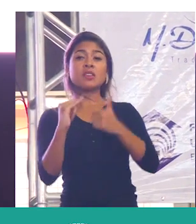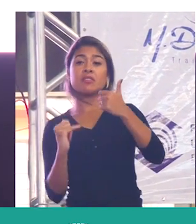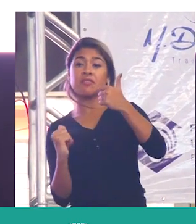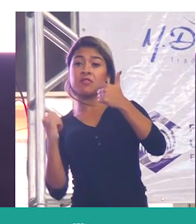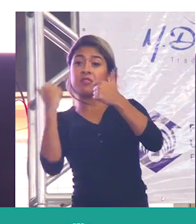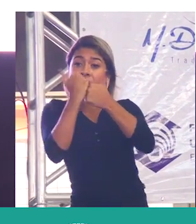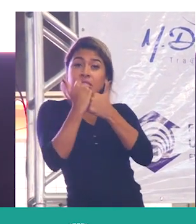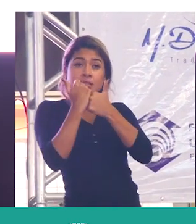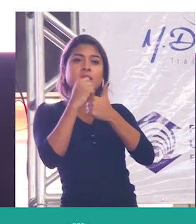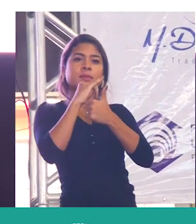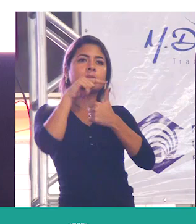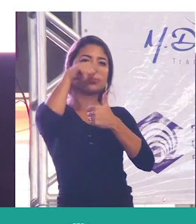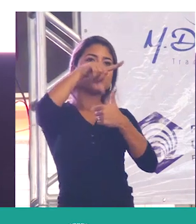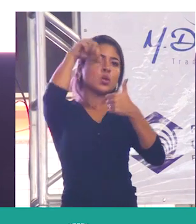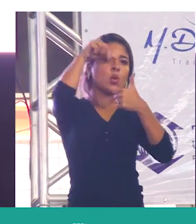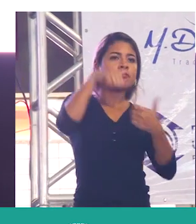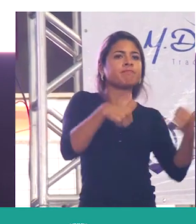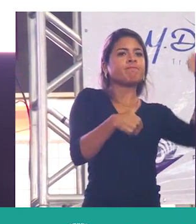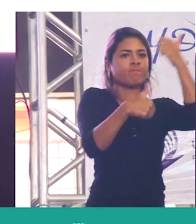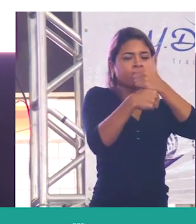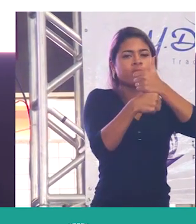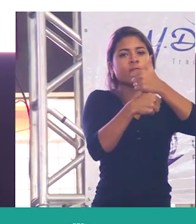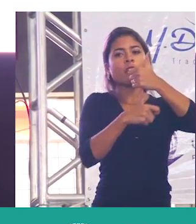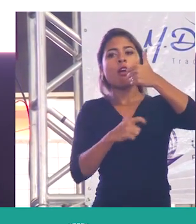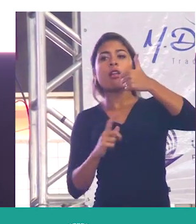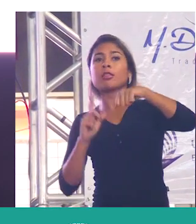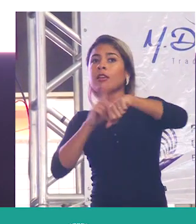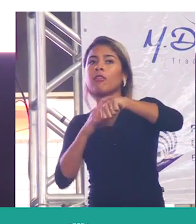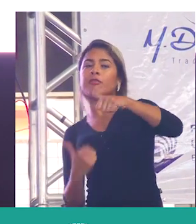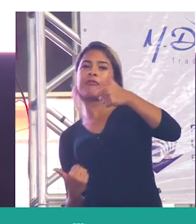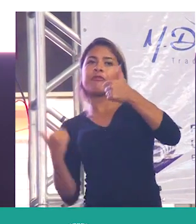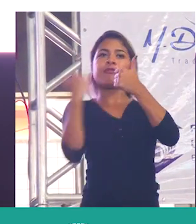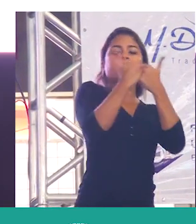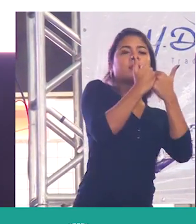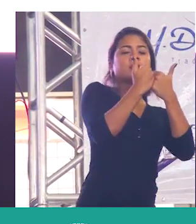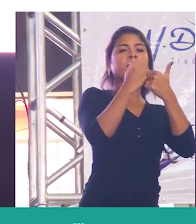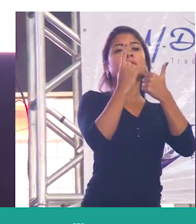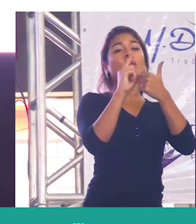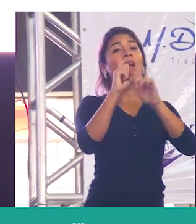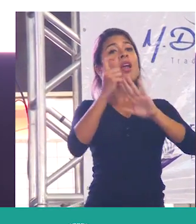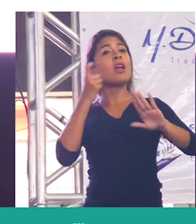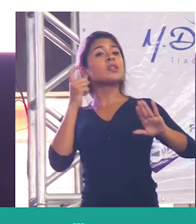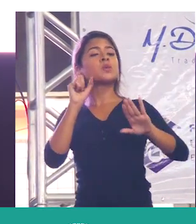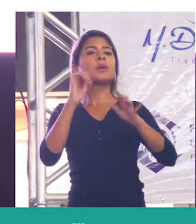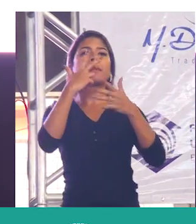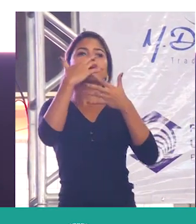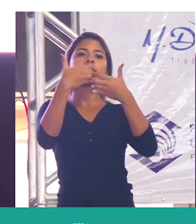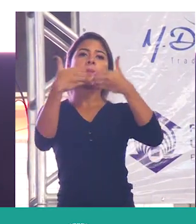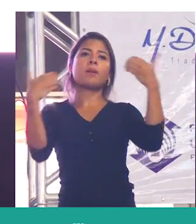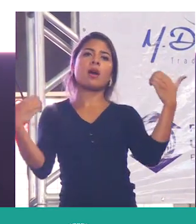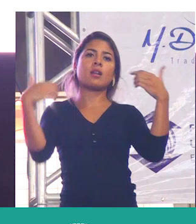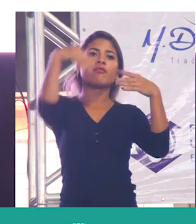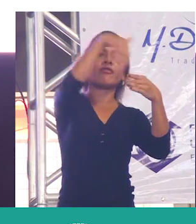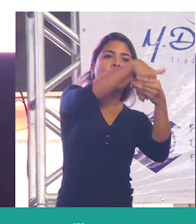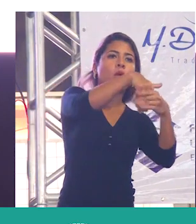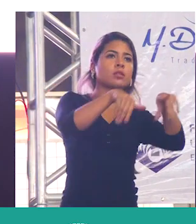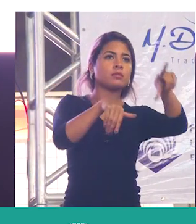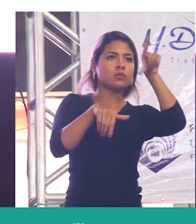é. Naquela época, os dois concorriam separados. Então, o vice-candidato,